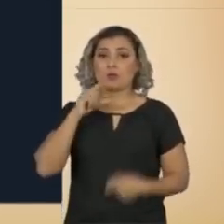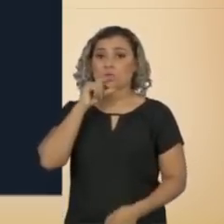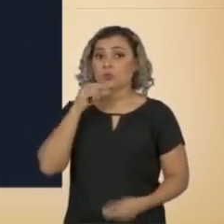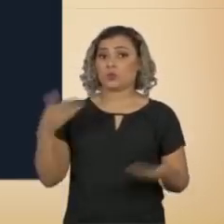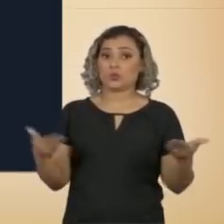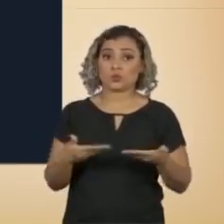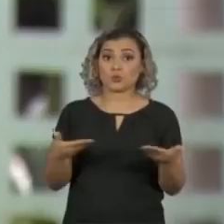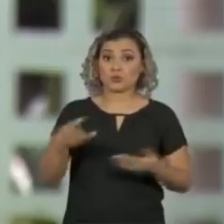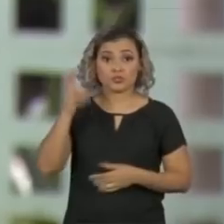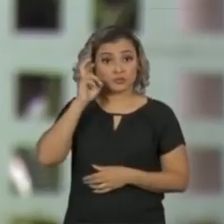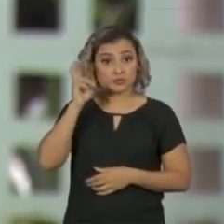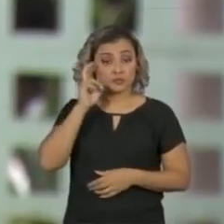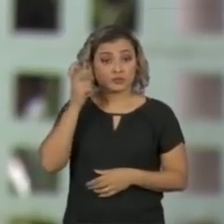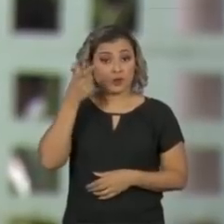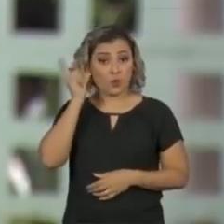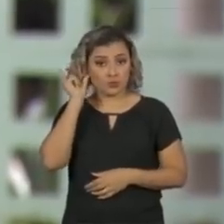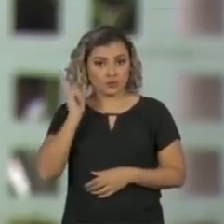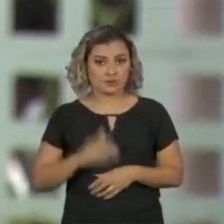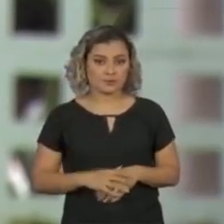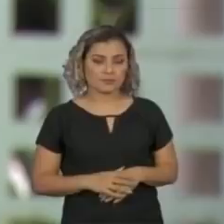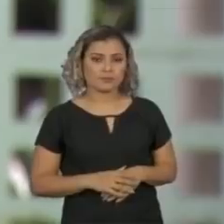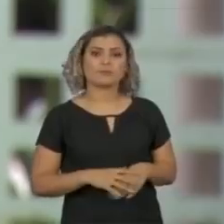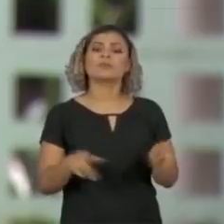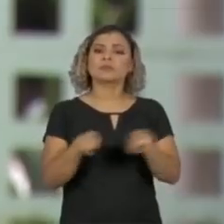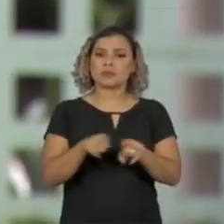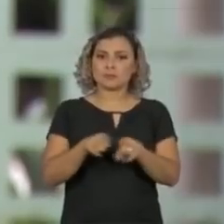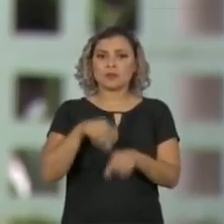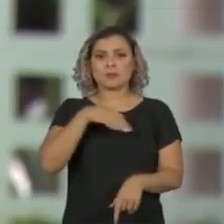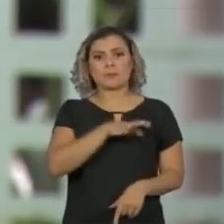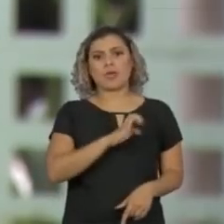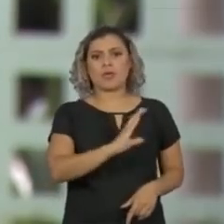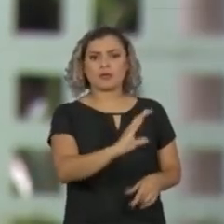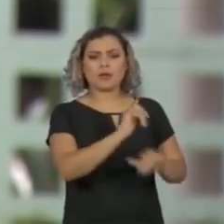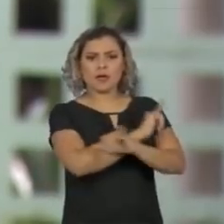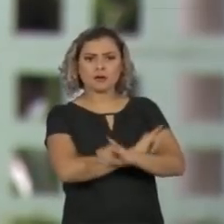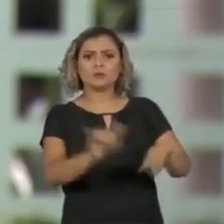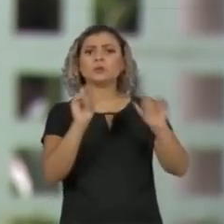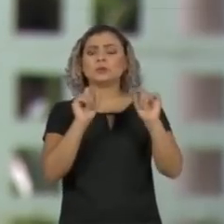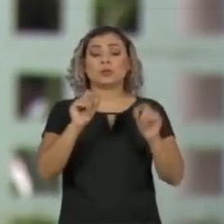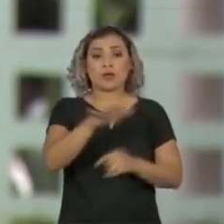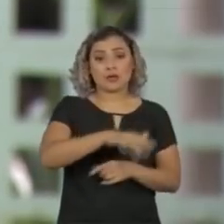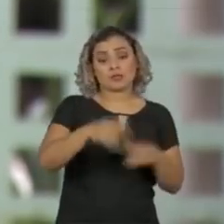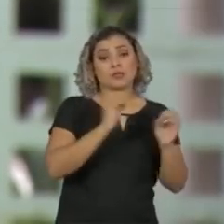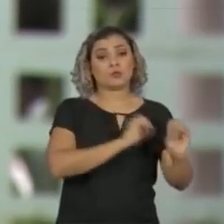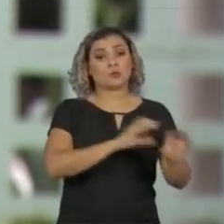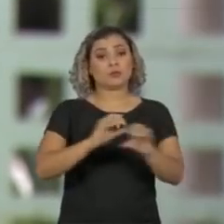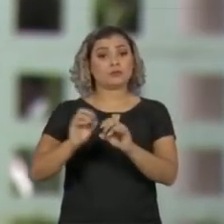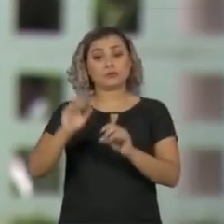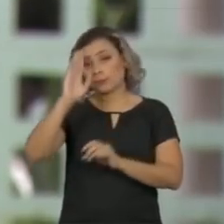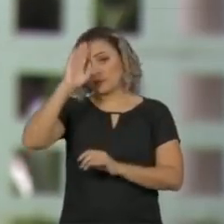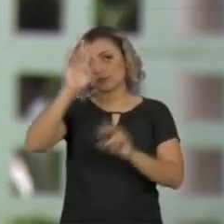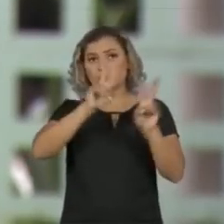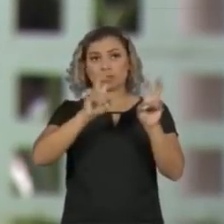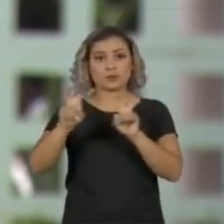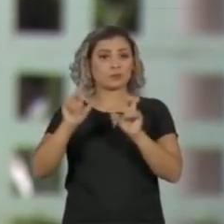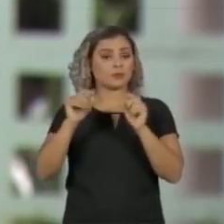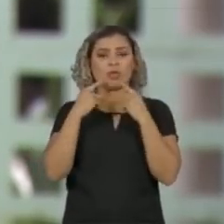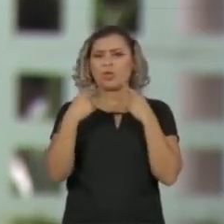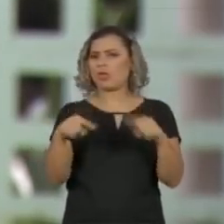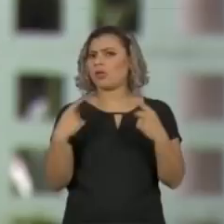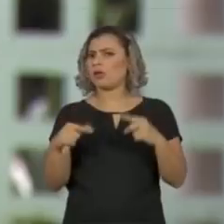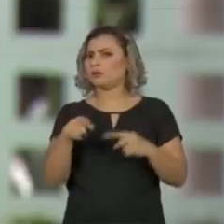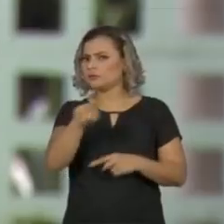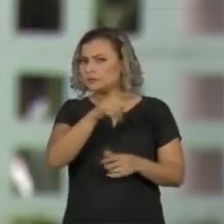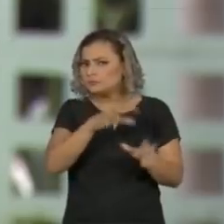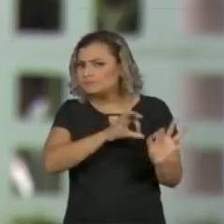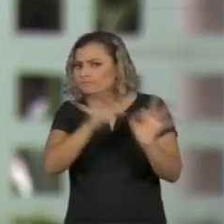nesta quinta-feira. A ausência do MEC nos temas que realmente importam para a educação é a principal crítica de quem acompanha